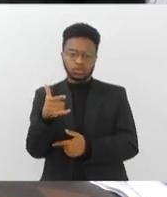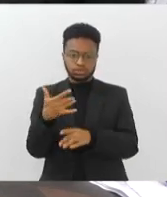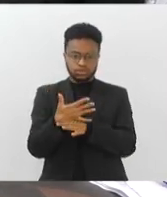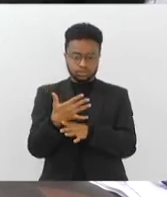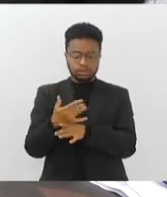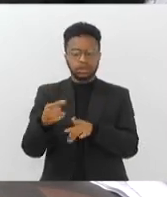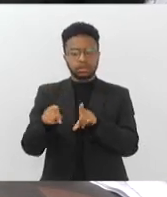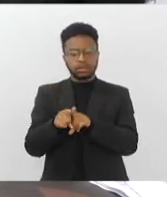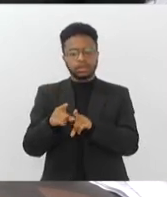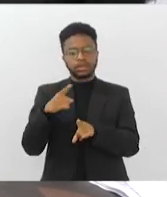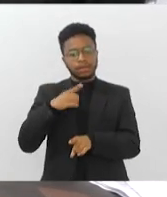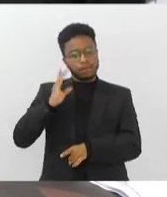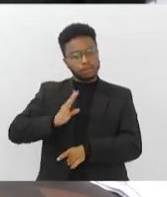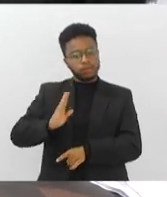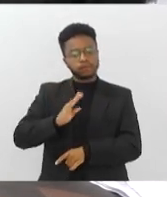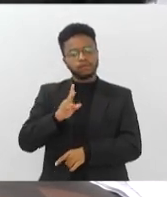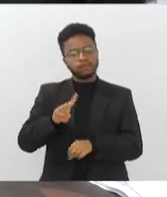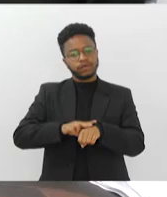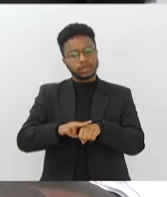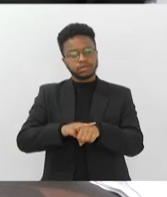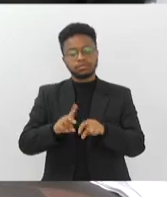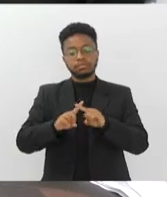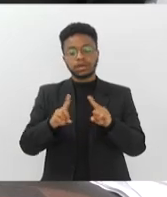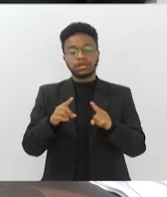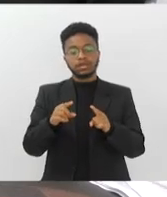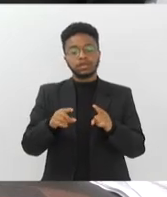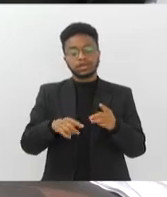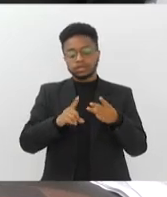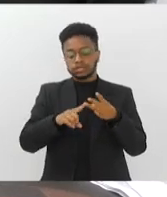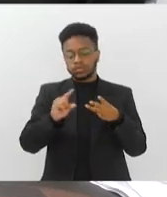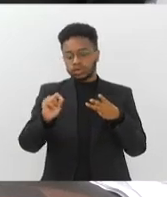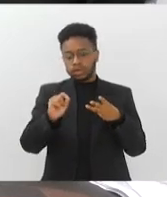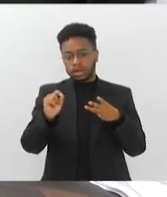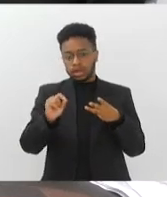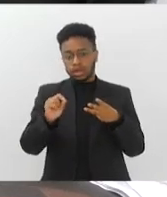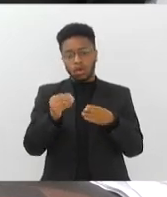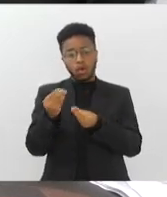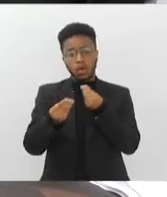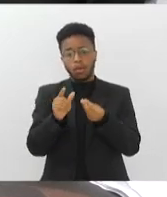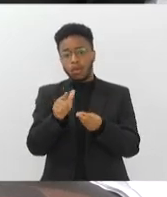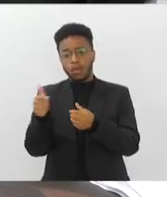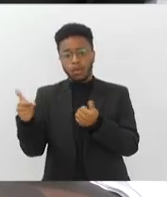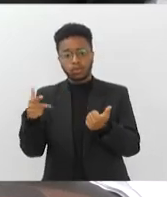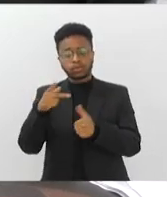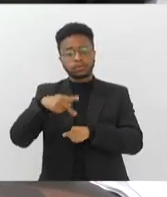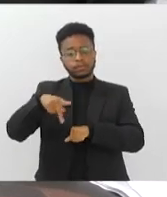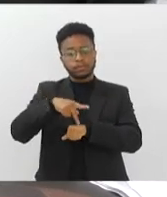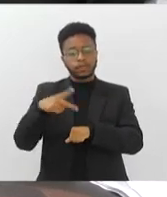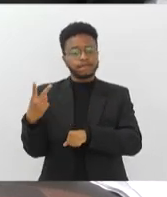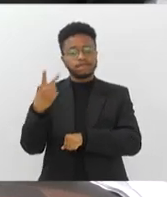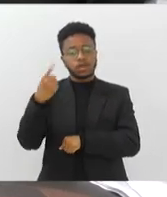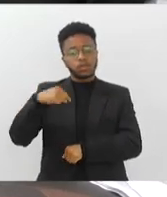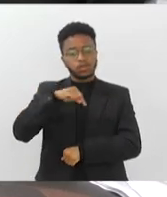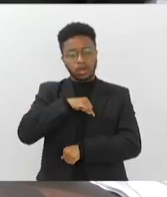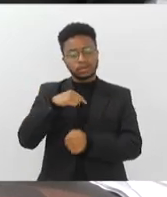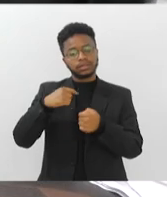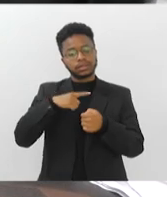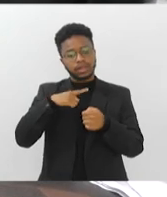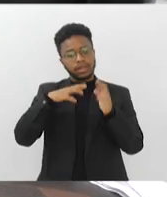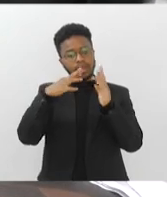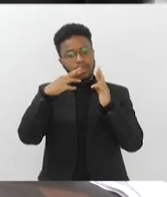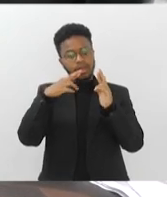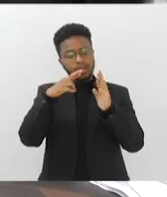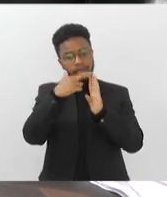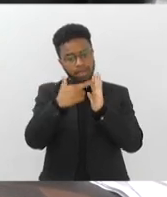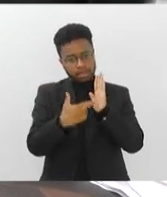Bolsa Verde. Terceiro, para ser reconhecido lá fora, tem que ter critérios que são complexos e rigorosos para